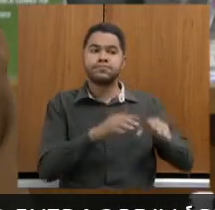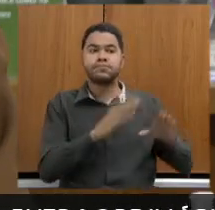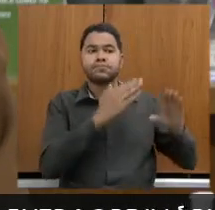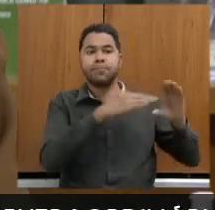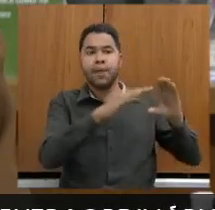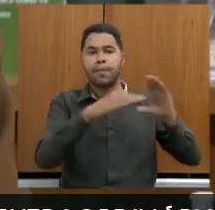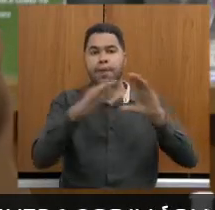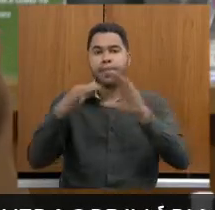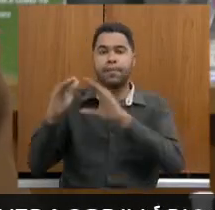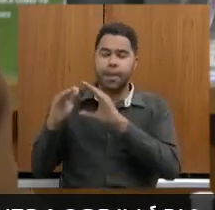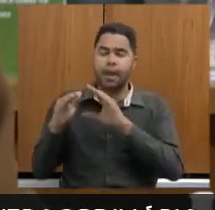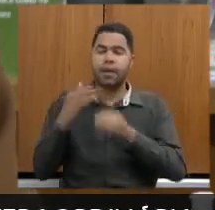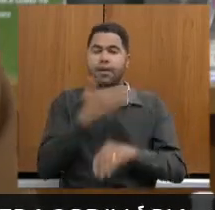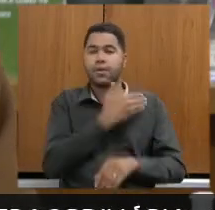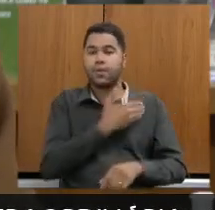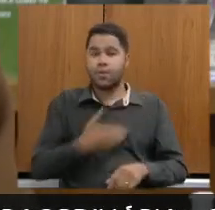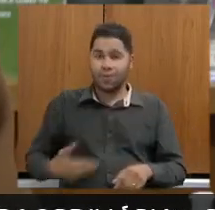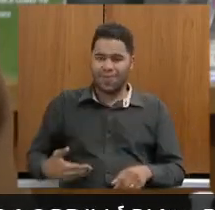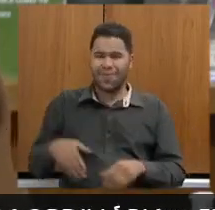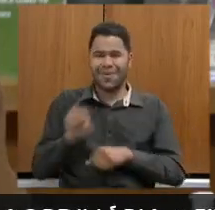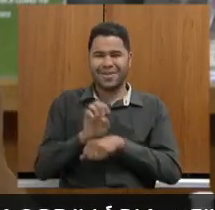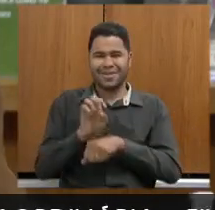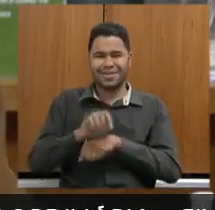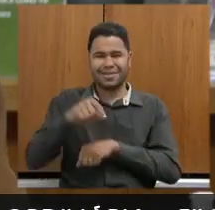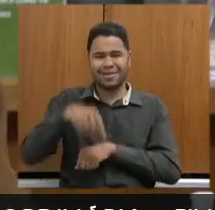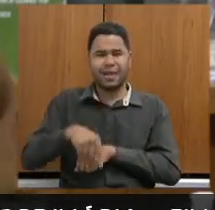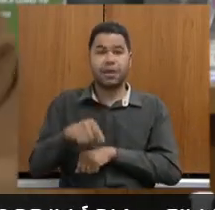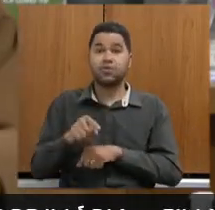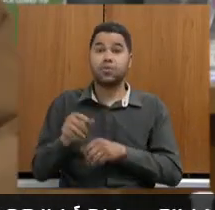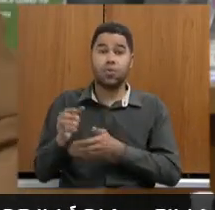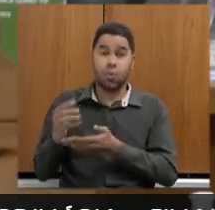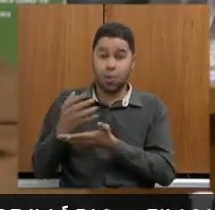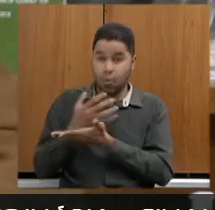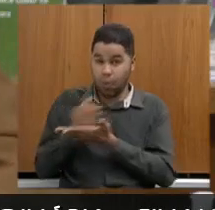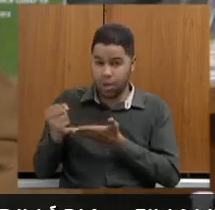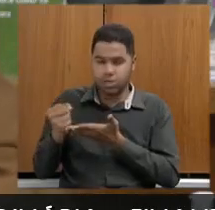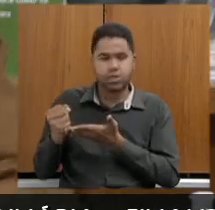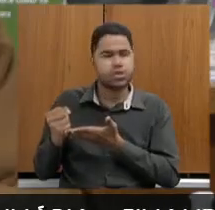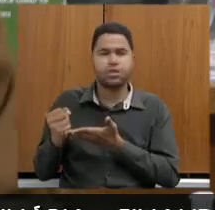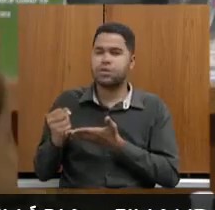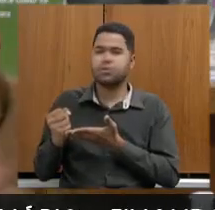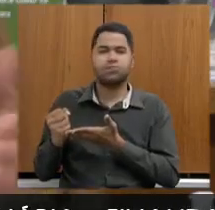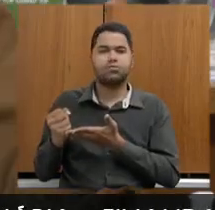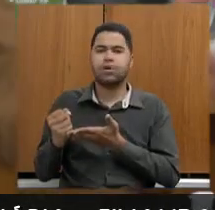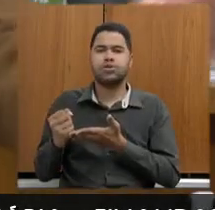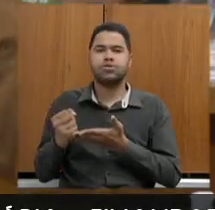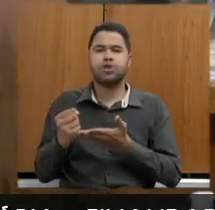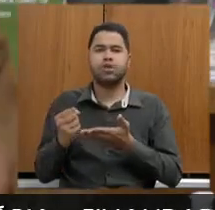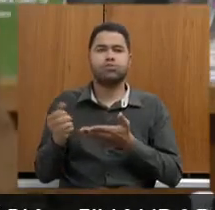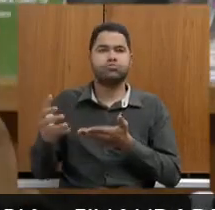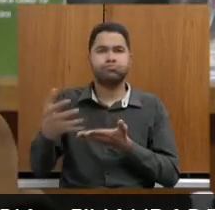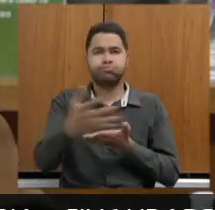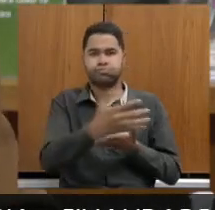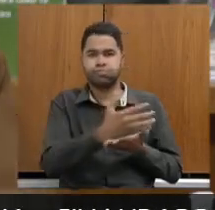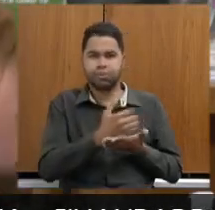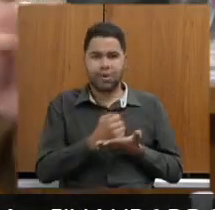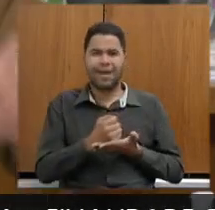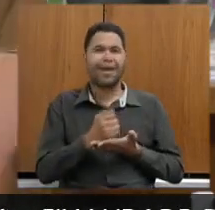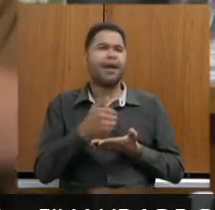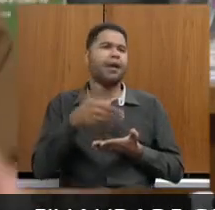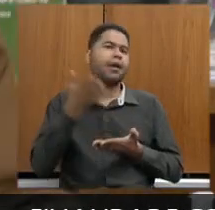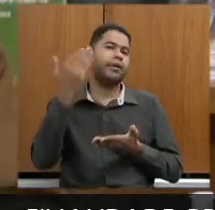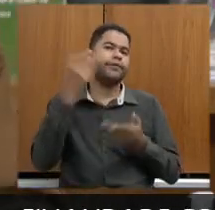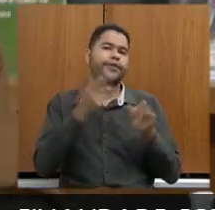para todo o estado nós recolhemos os coletes vencidos esses coletes antigamente eram vendidos no próprio interior agora são trazendo para cá